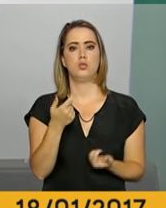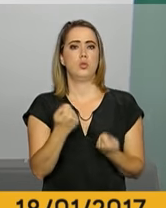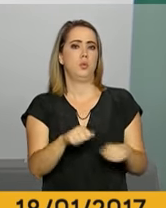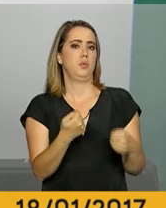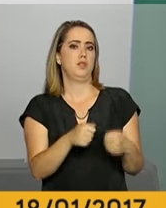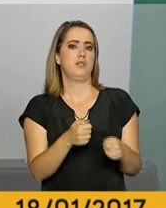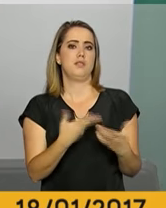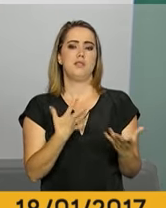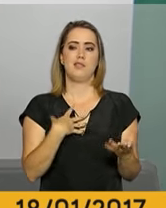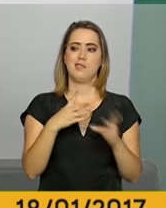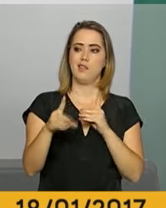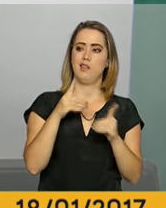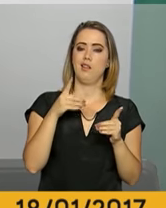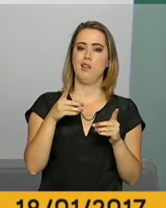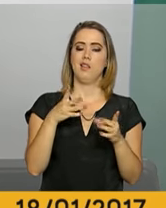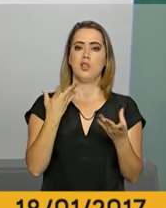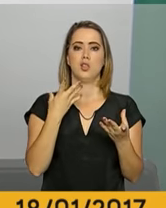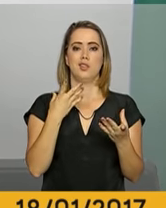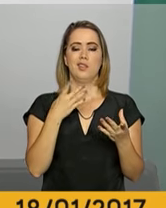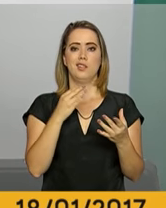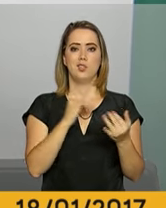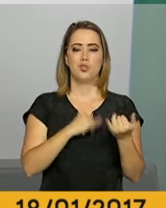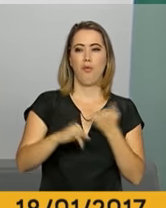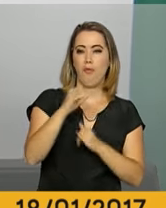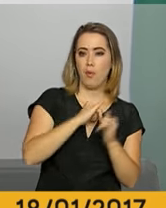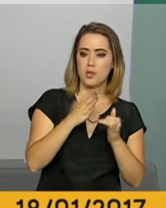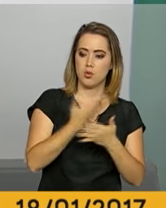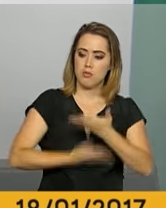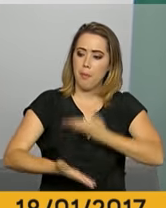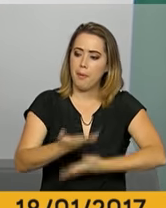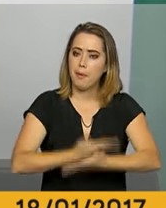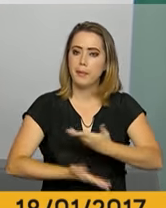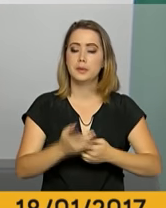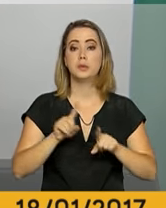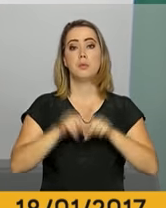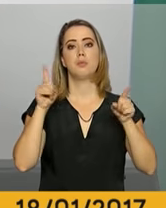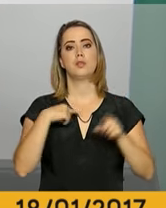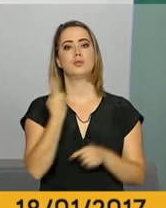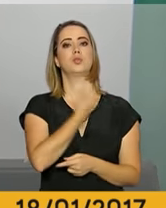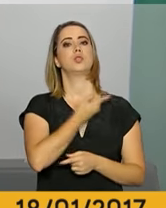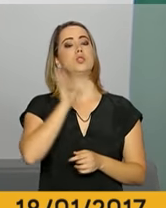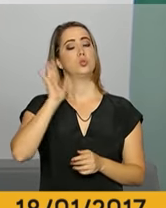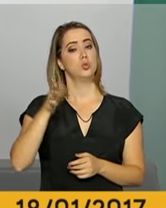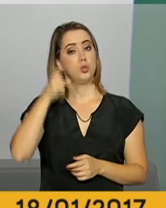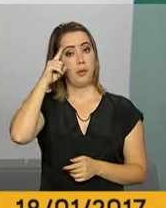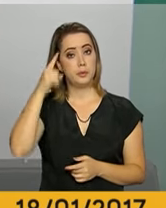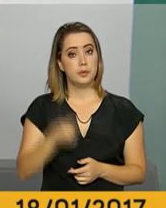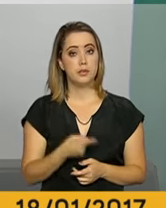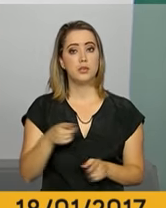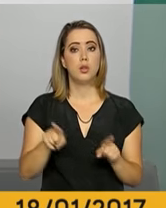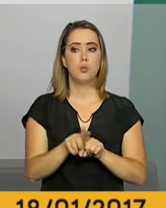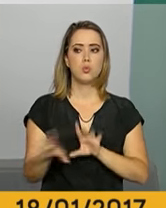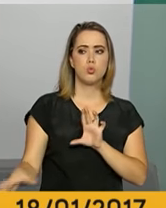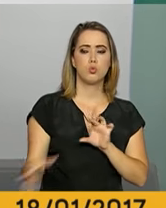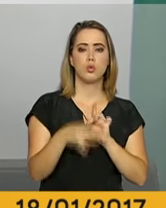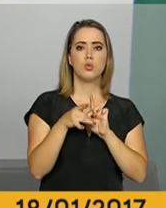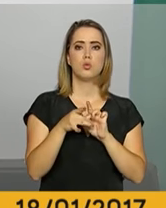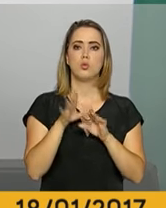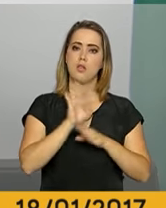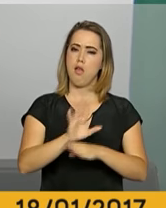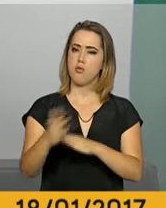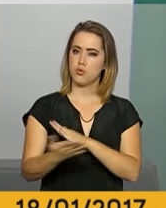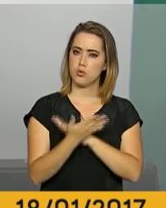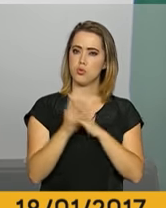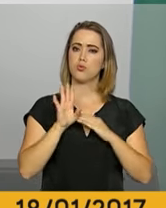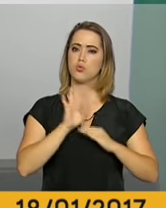necessariamente trocam informações. Mas, no dia de ontem, nós estabelecemos exatamente um processo de integração e